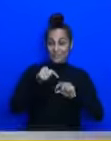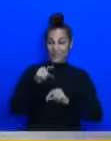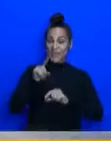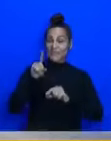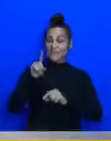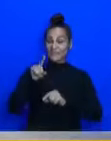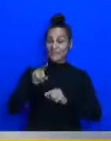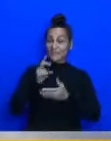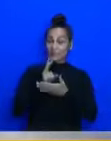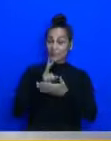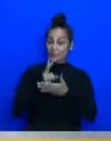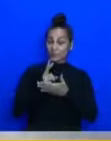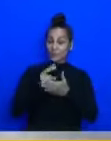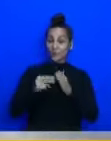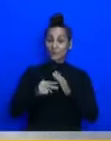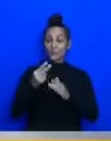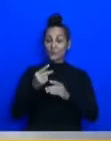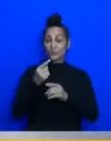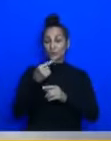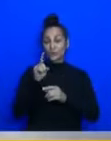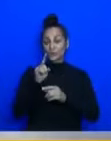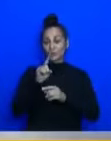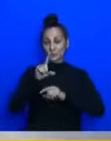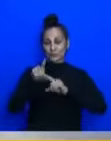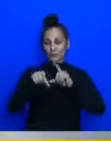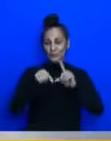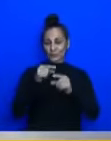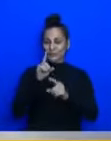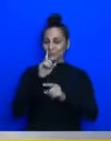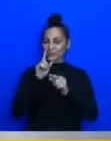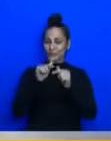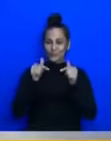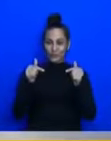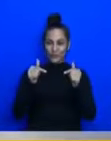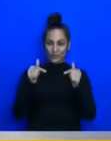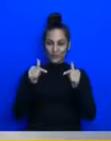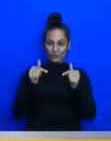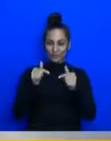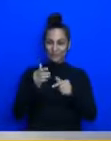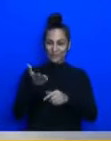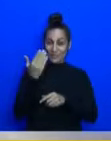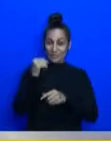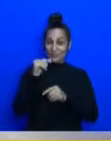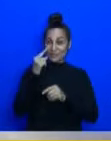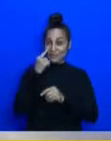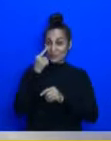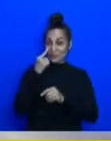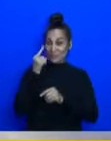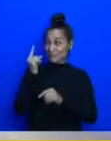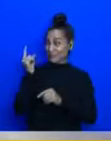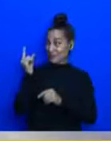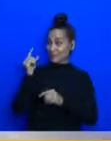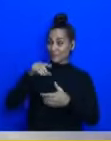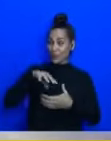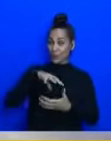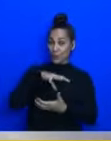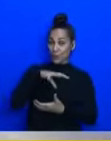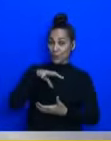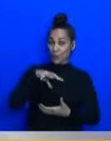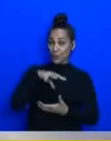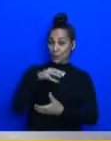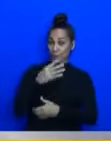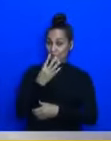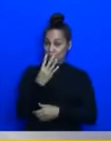sorteadas. Agora passaremos à segunda e última etapa do sorteio do dia de sorte. Vamos ligar o globo